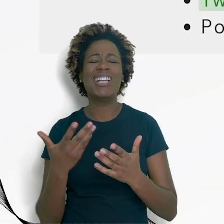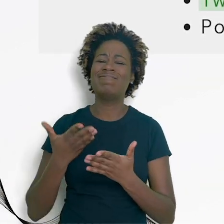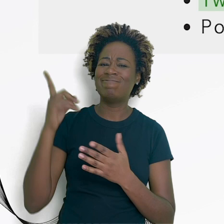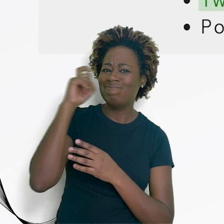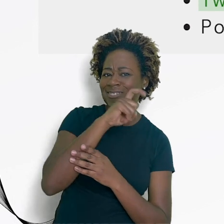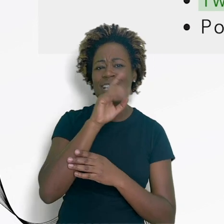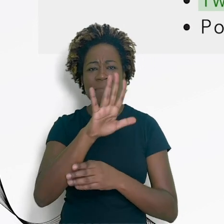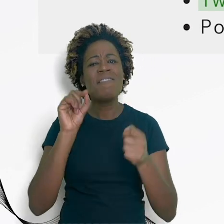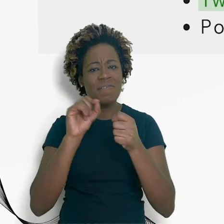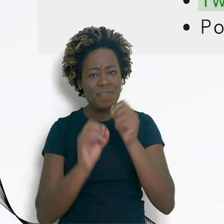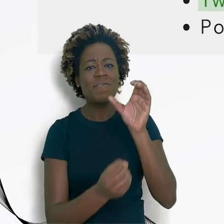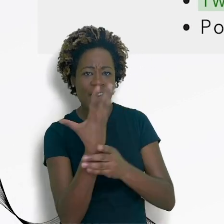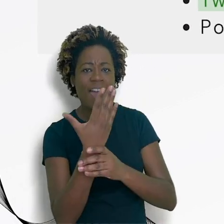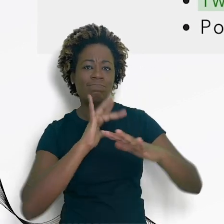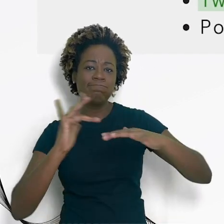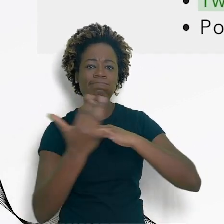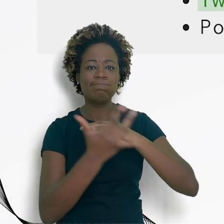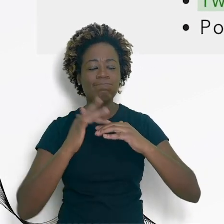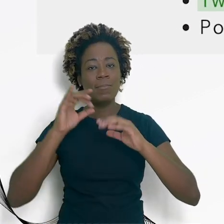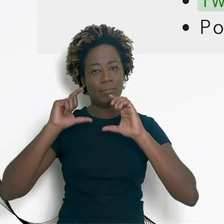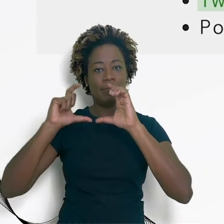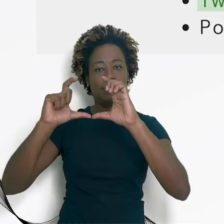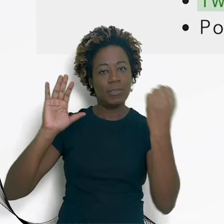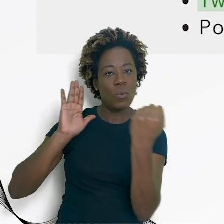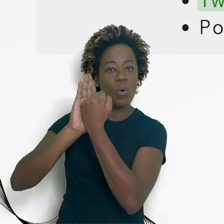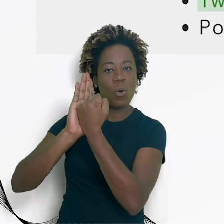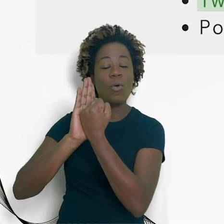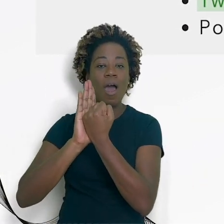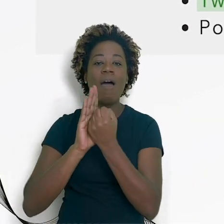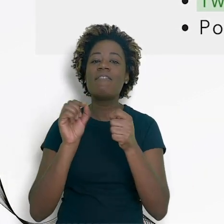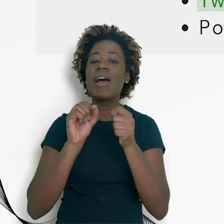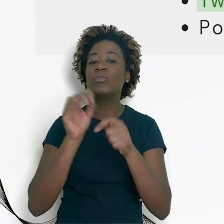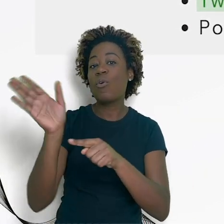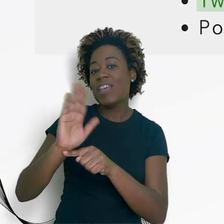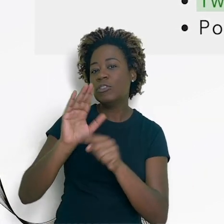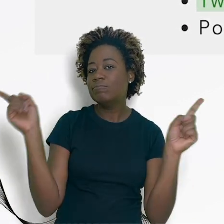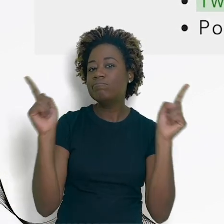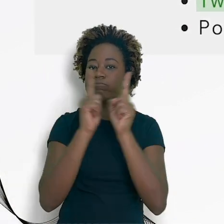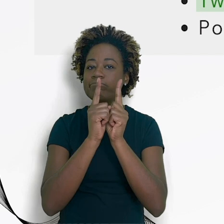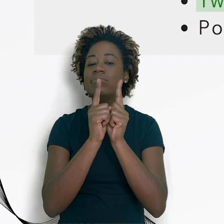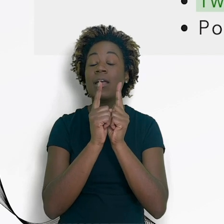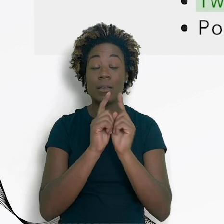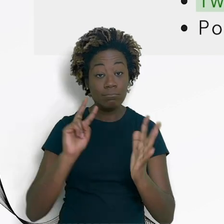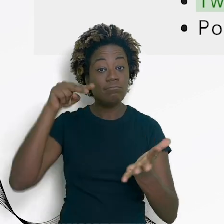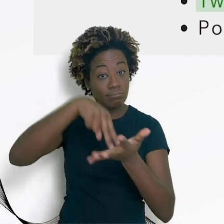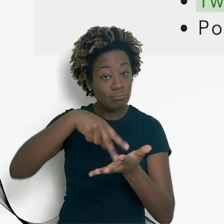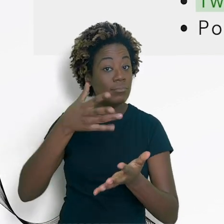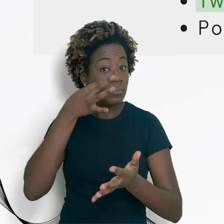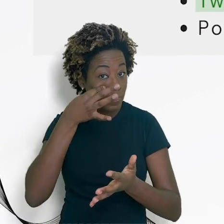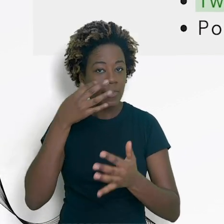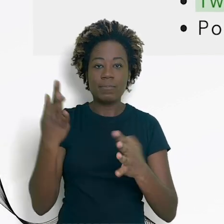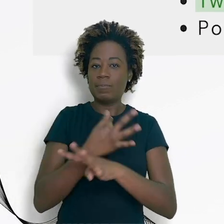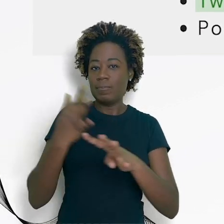mas vai lá, faz sua conta, loga sua logo, faz um upload de um vídeo curtinho, exista nessas redes. Vamos